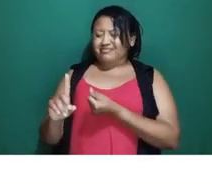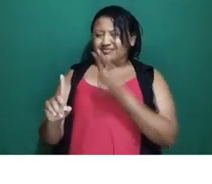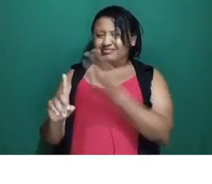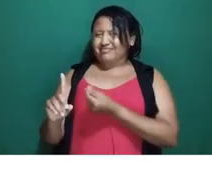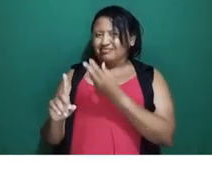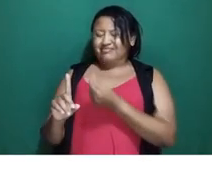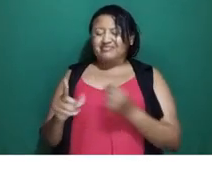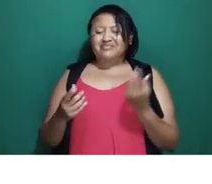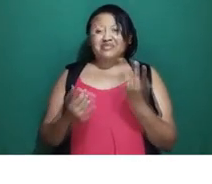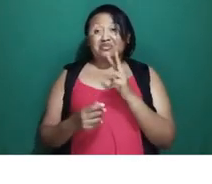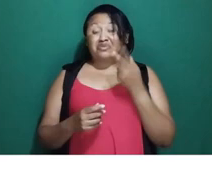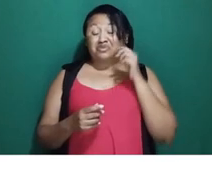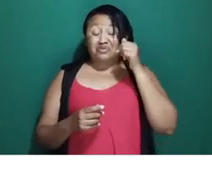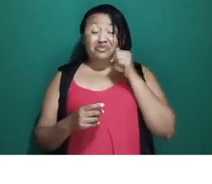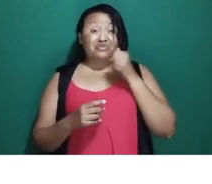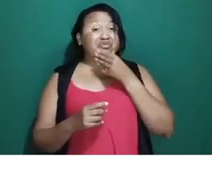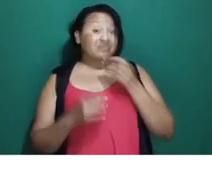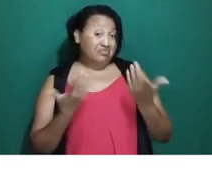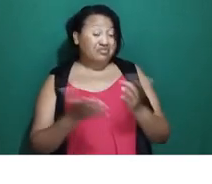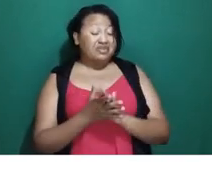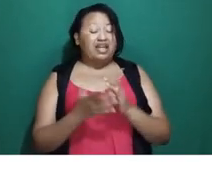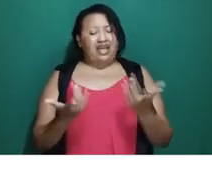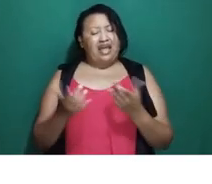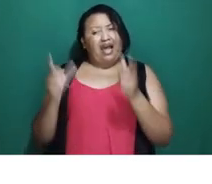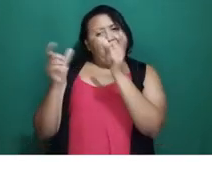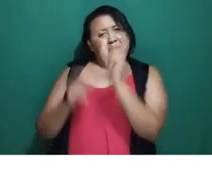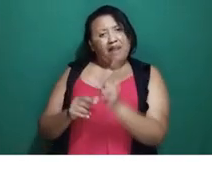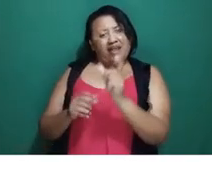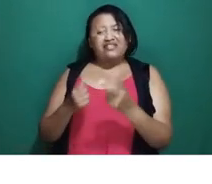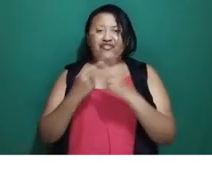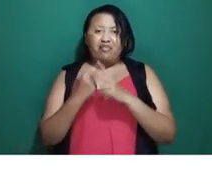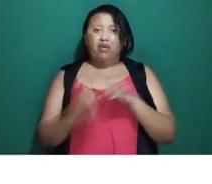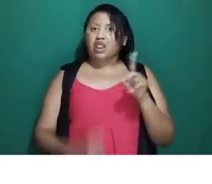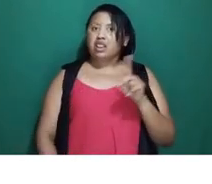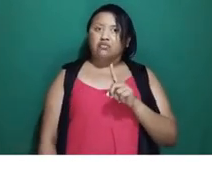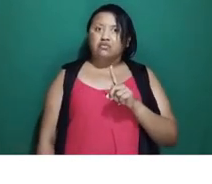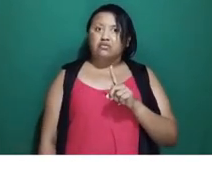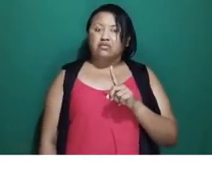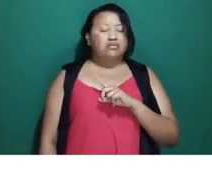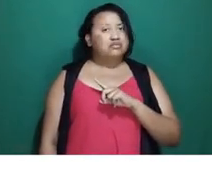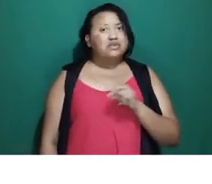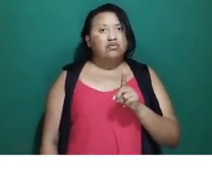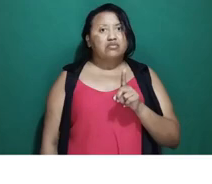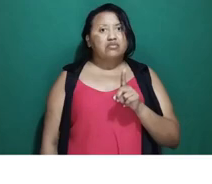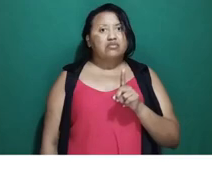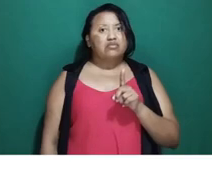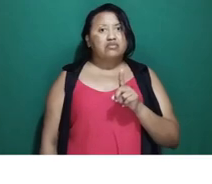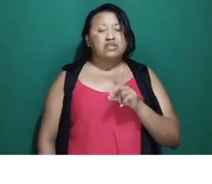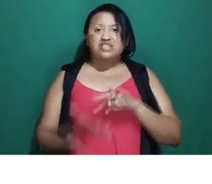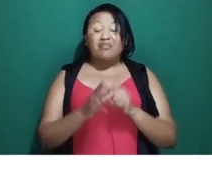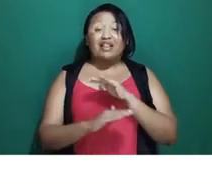e a parte verbal do texto tem a mensagem não é não isso vale para todo mundo